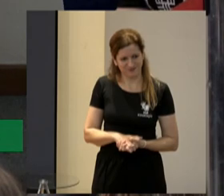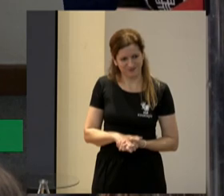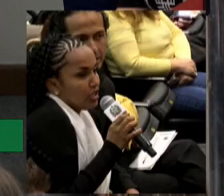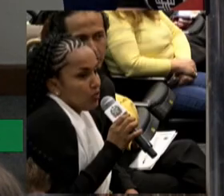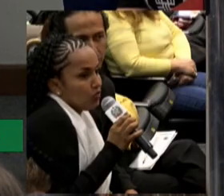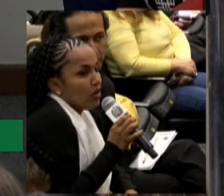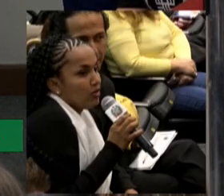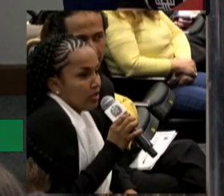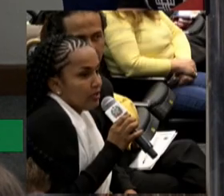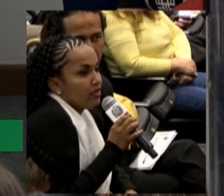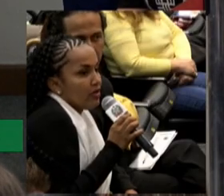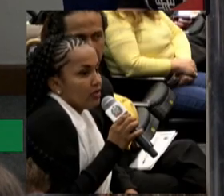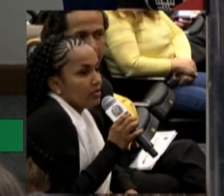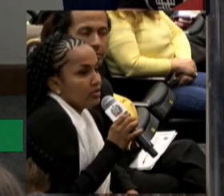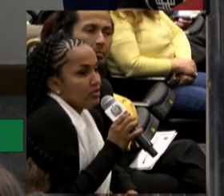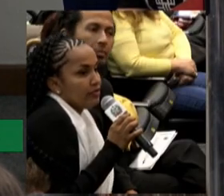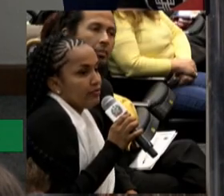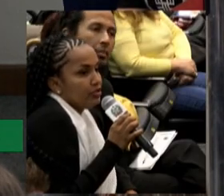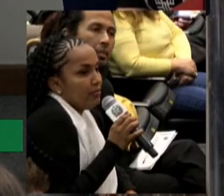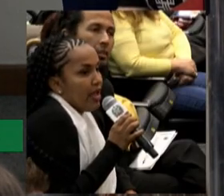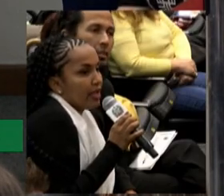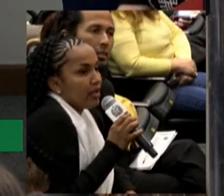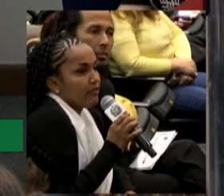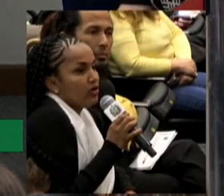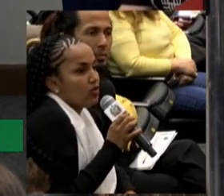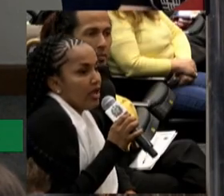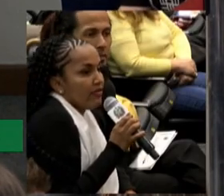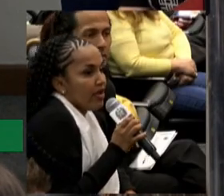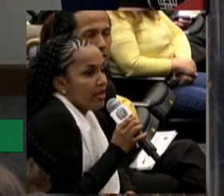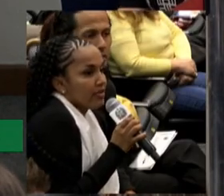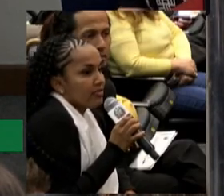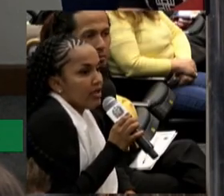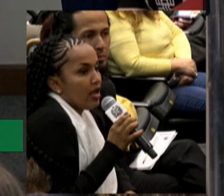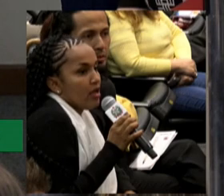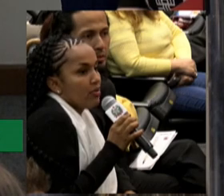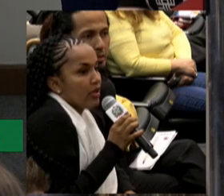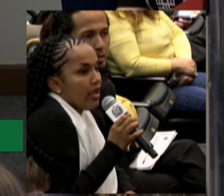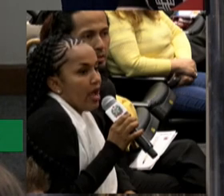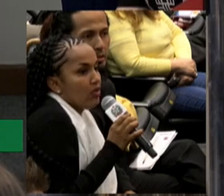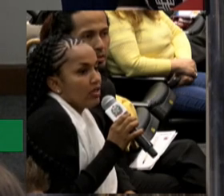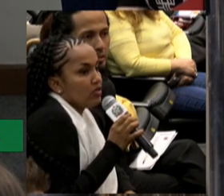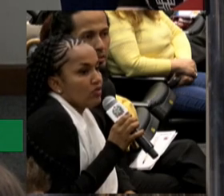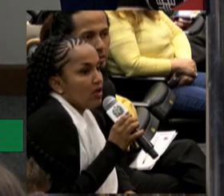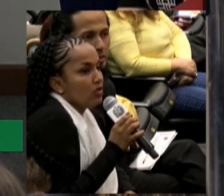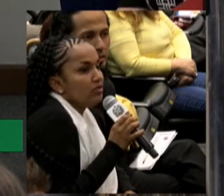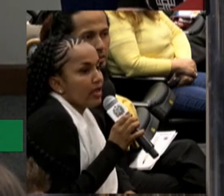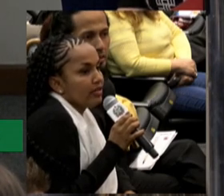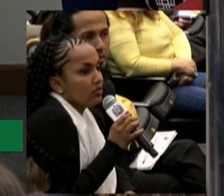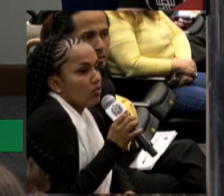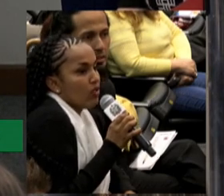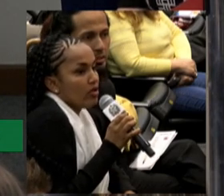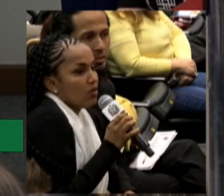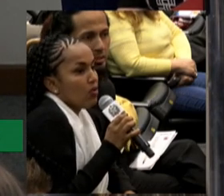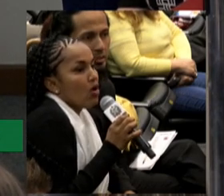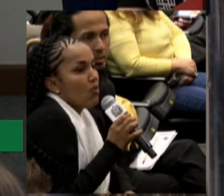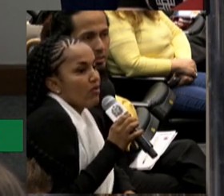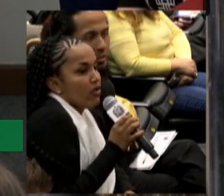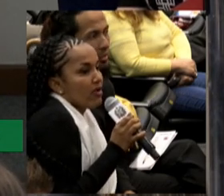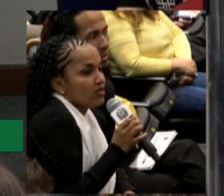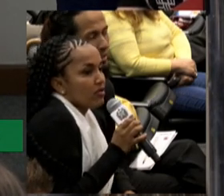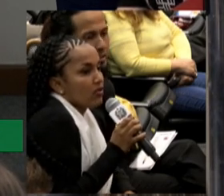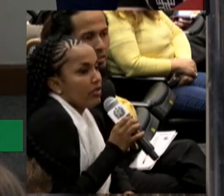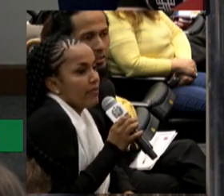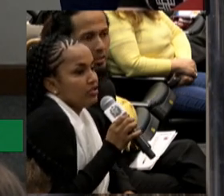falta informação, falta esse feedback, falta uma referência, porque é algo nacional, não tem dentro do currículo